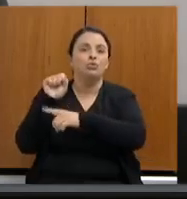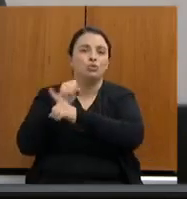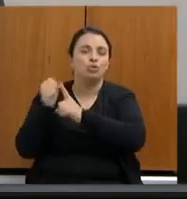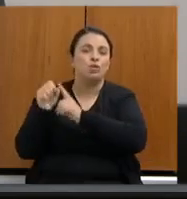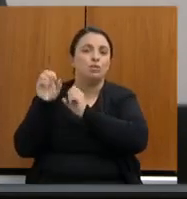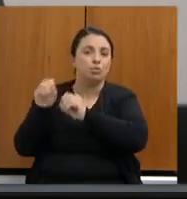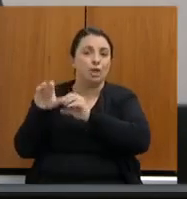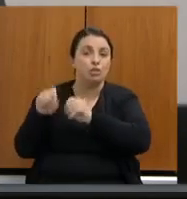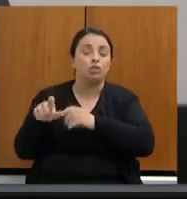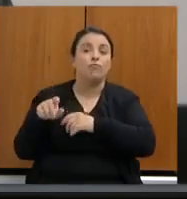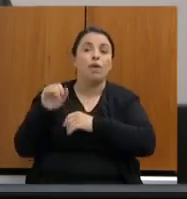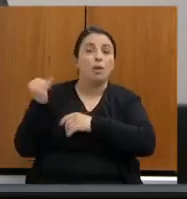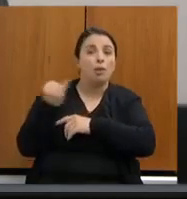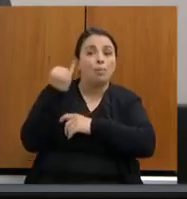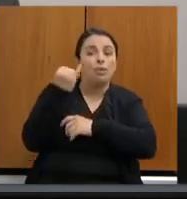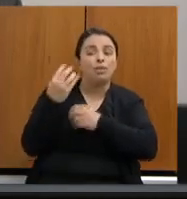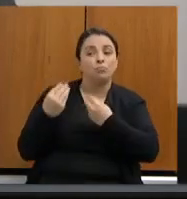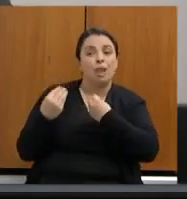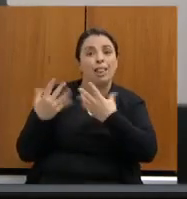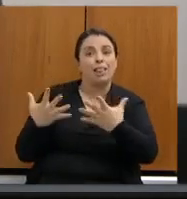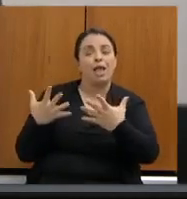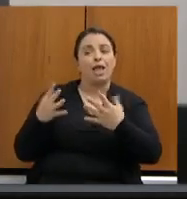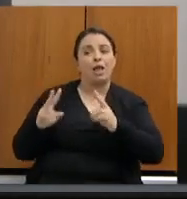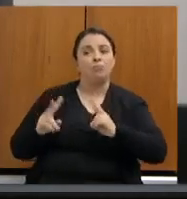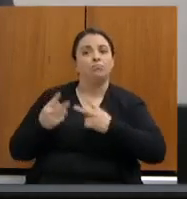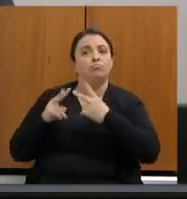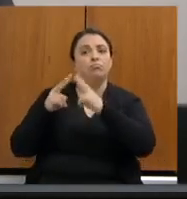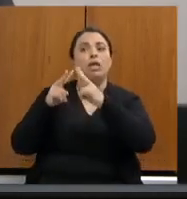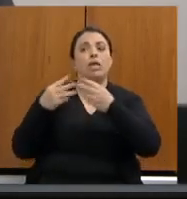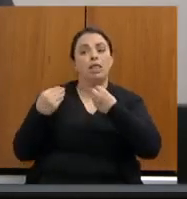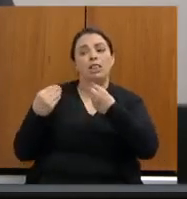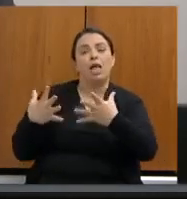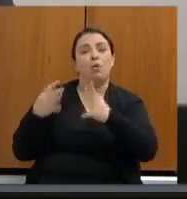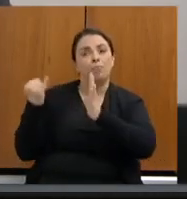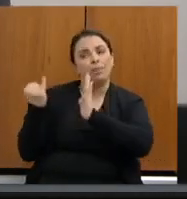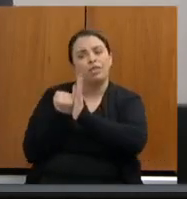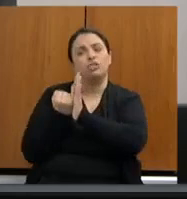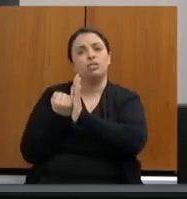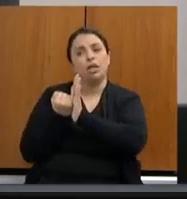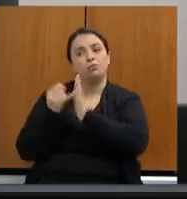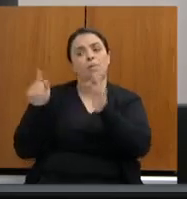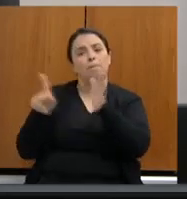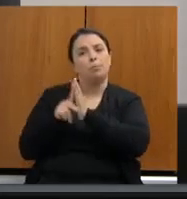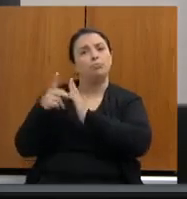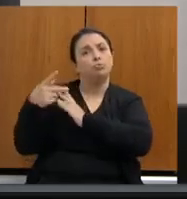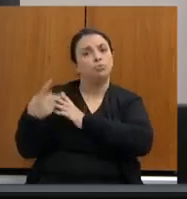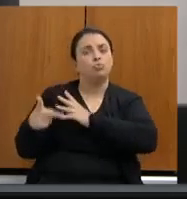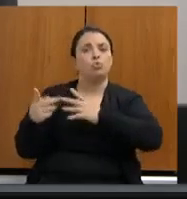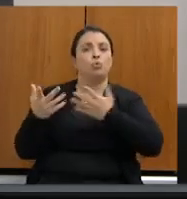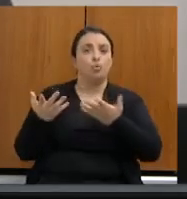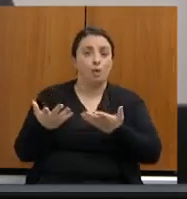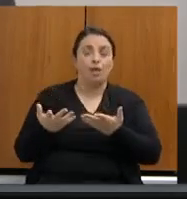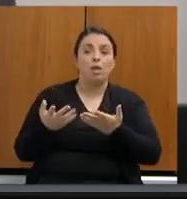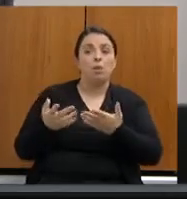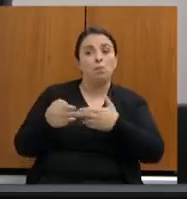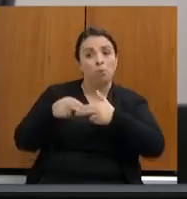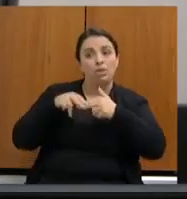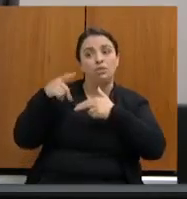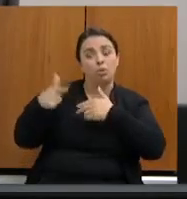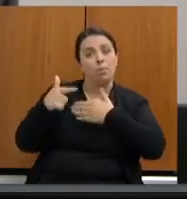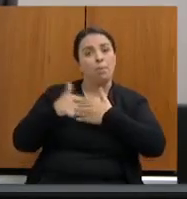e da eles melhor e maior identidade em relação ao papel que desempenham